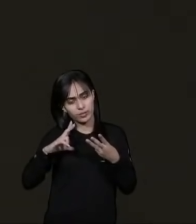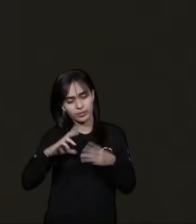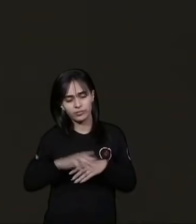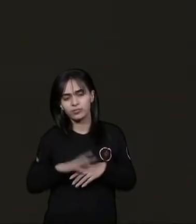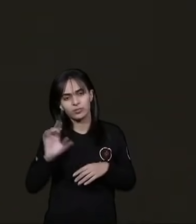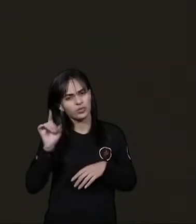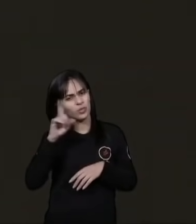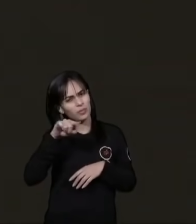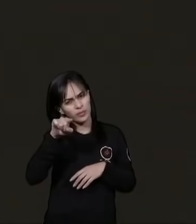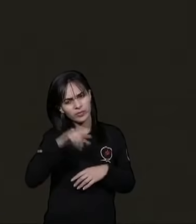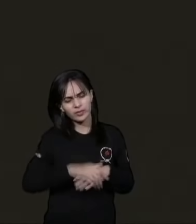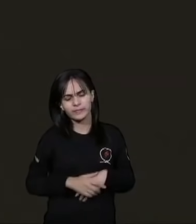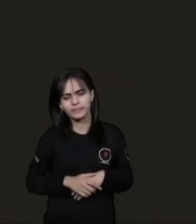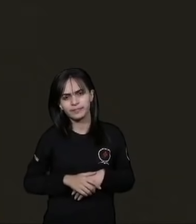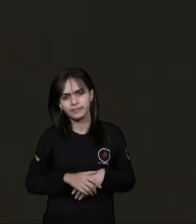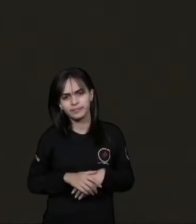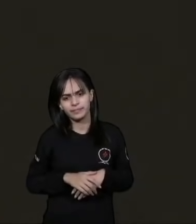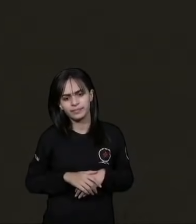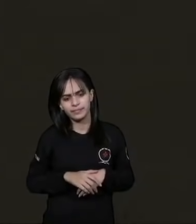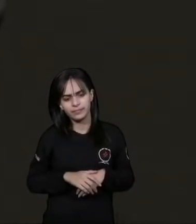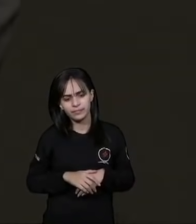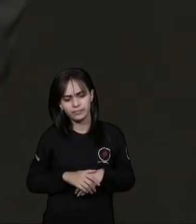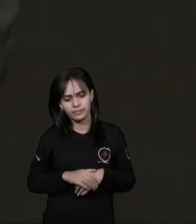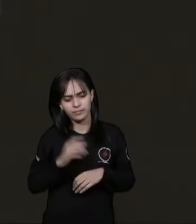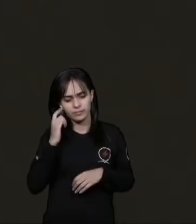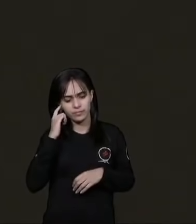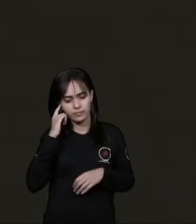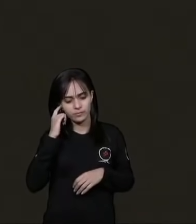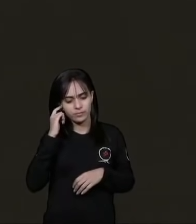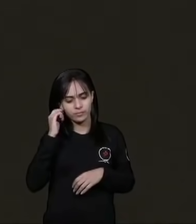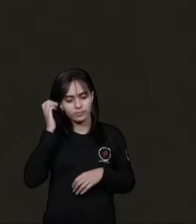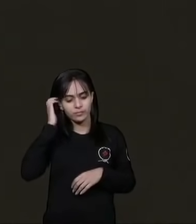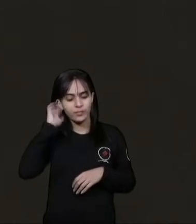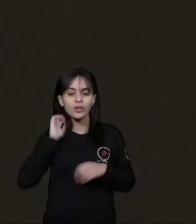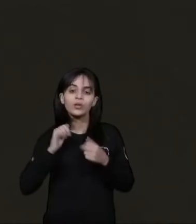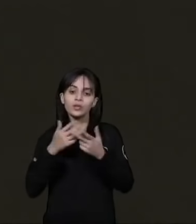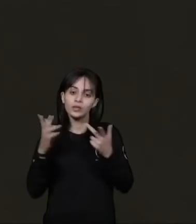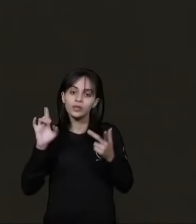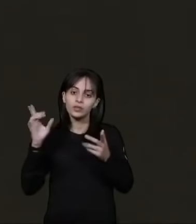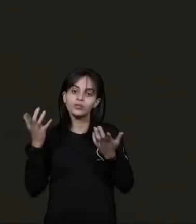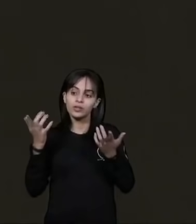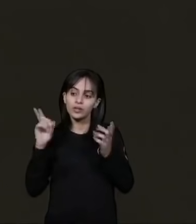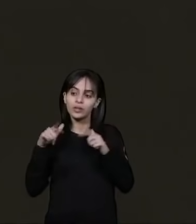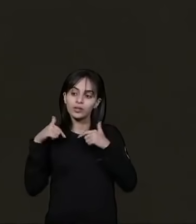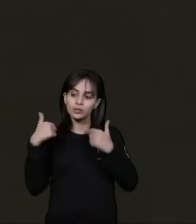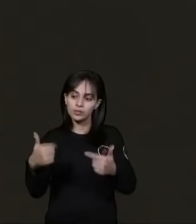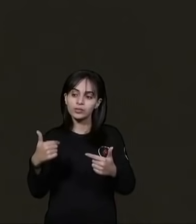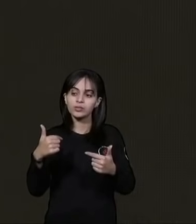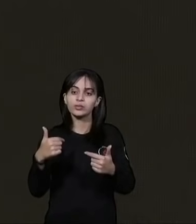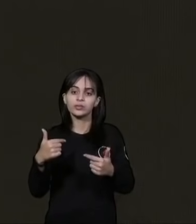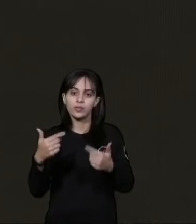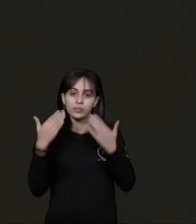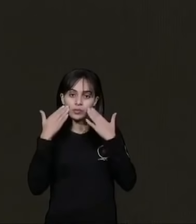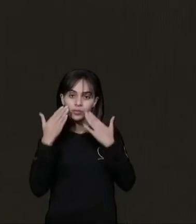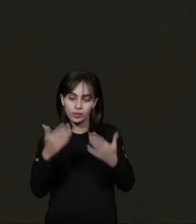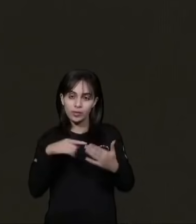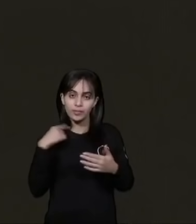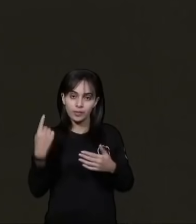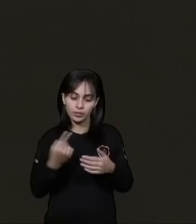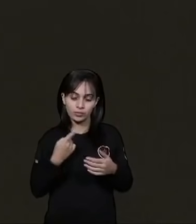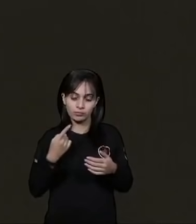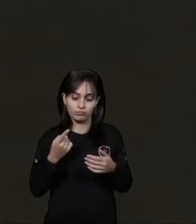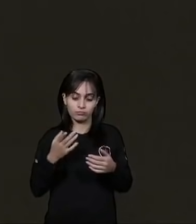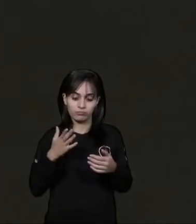é só para você hoje é algo que Deus quer manifestar para você não é para mim